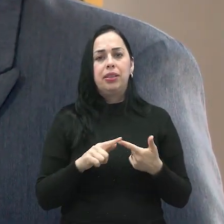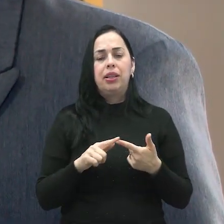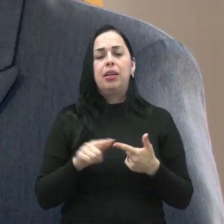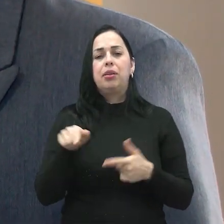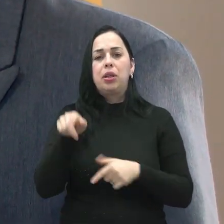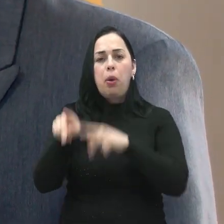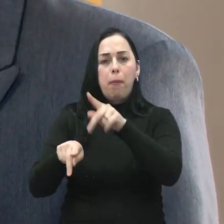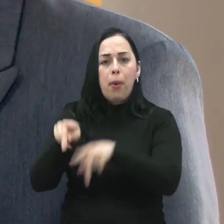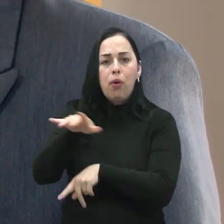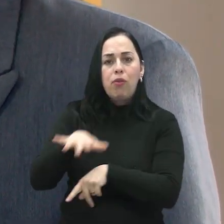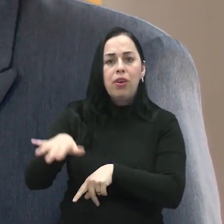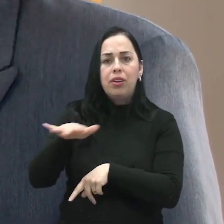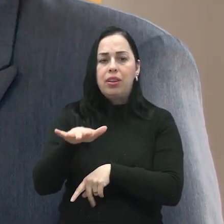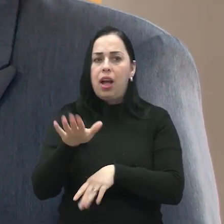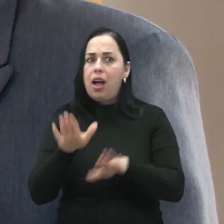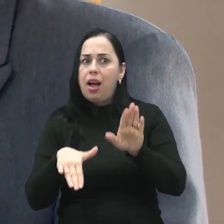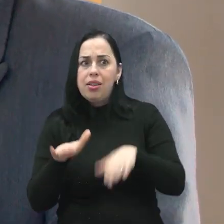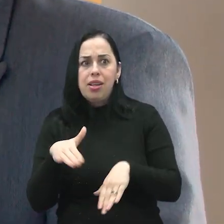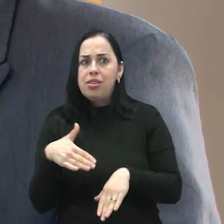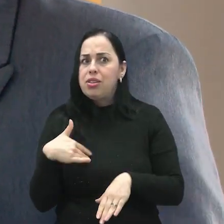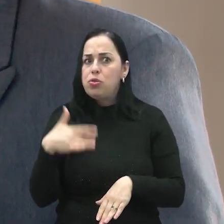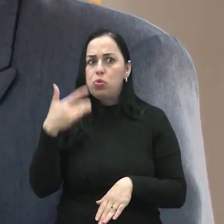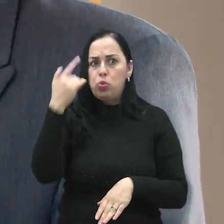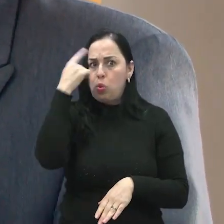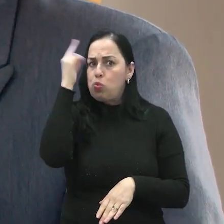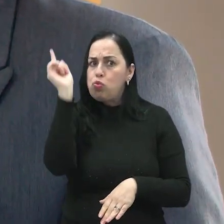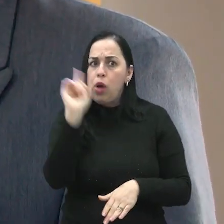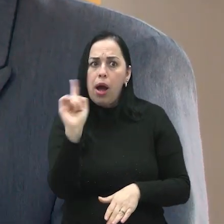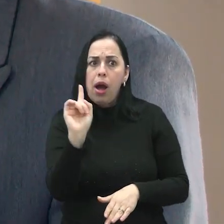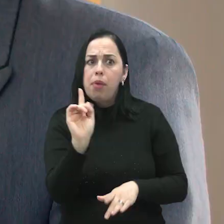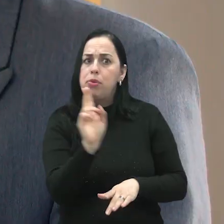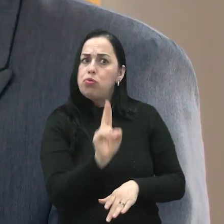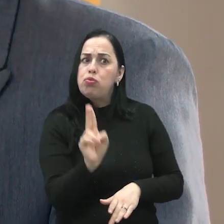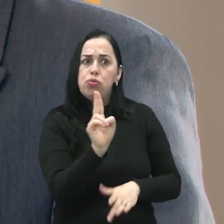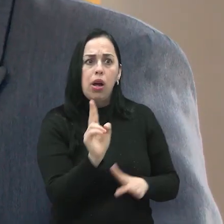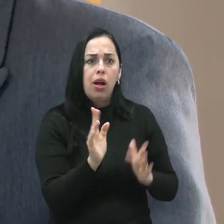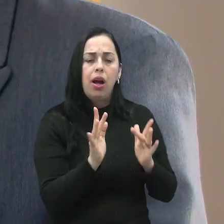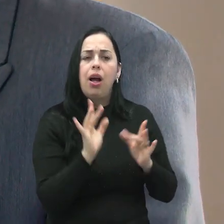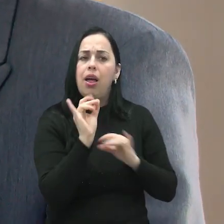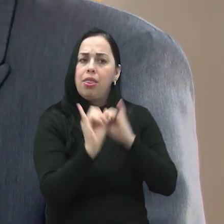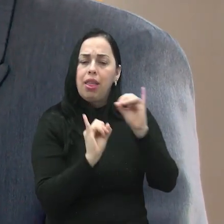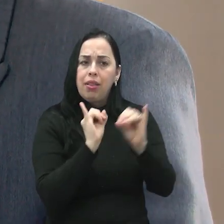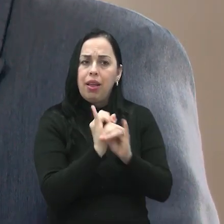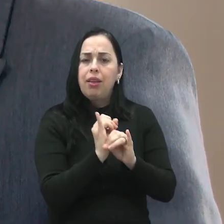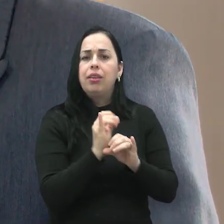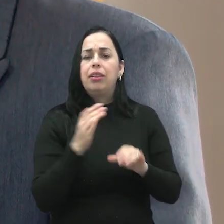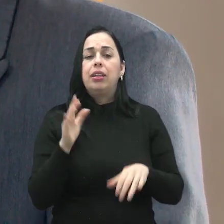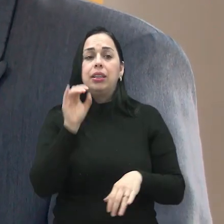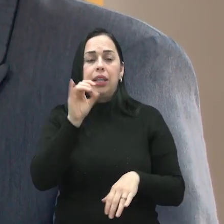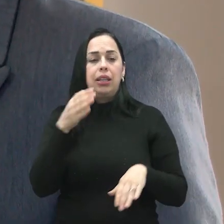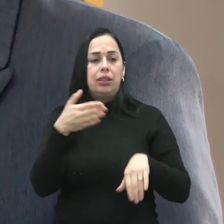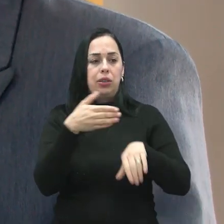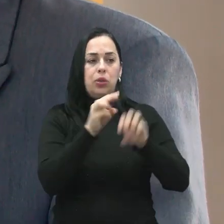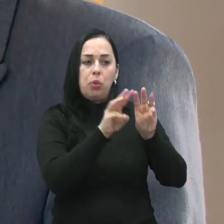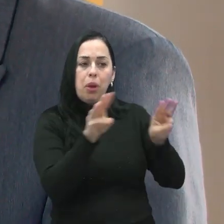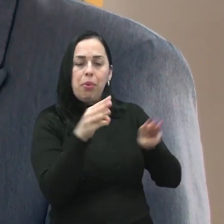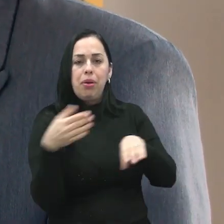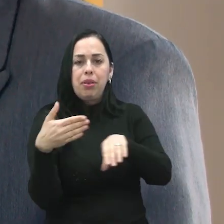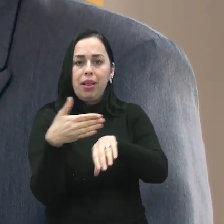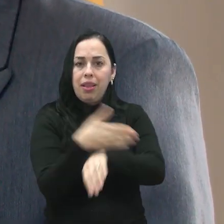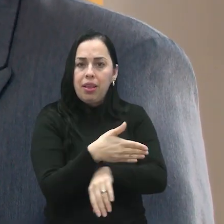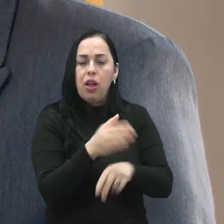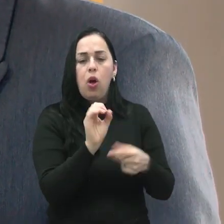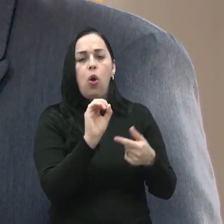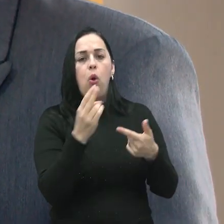toda uma população que não tem assim uma intimidade com a tecnologia. Elas precisam saber que, ao acessar o site de um